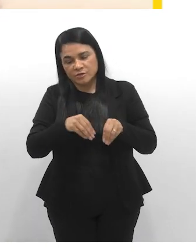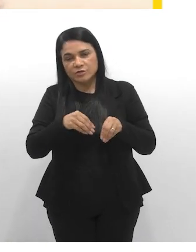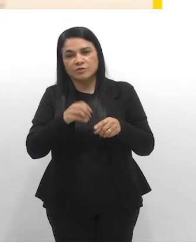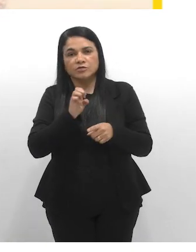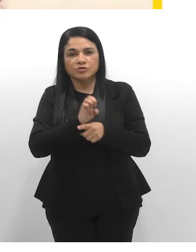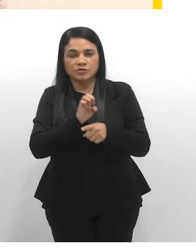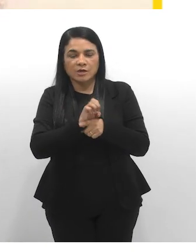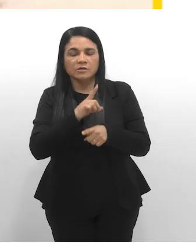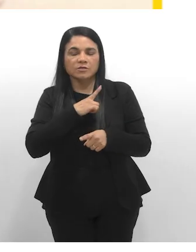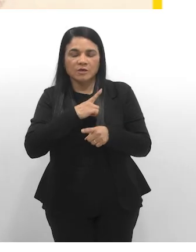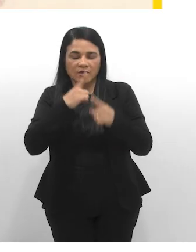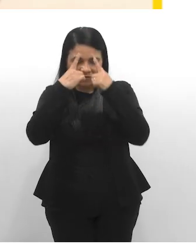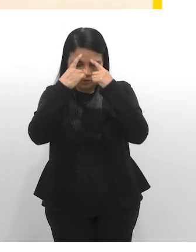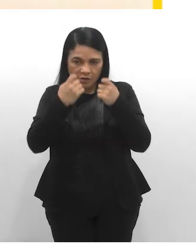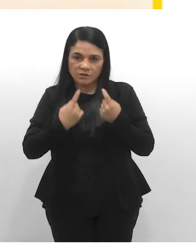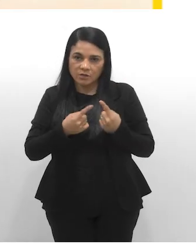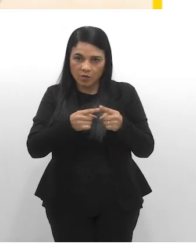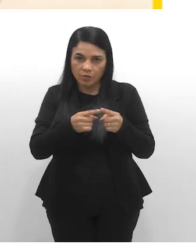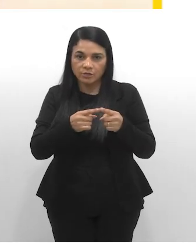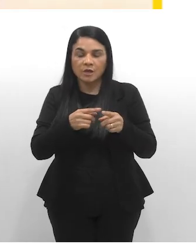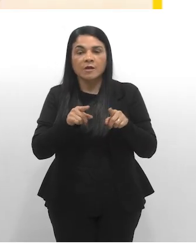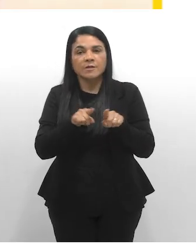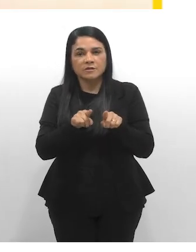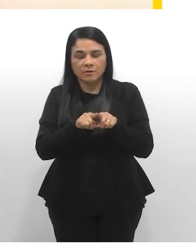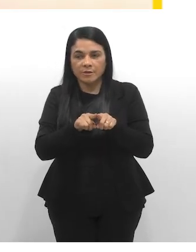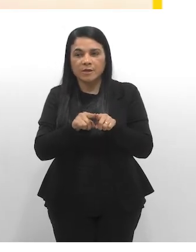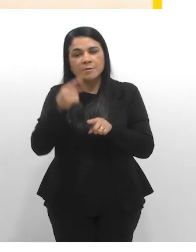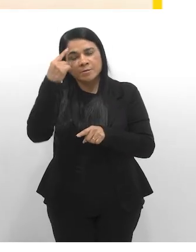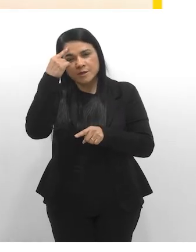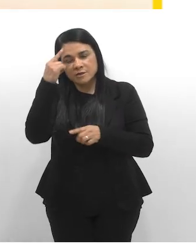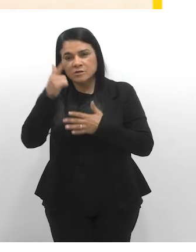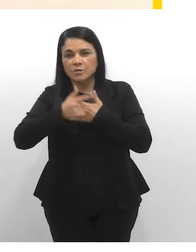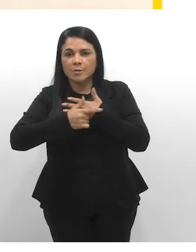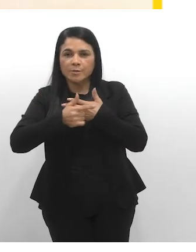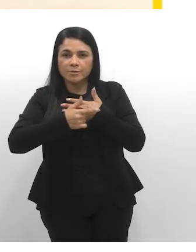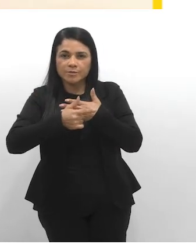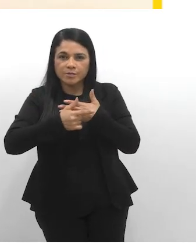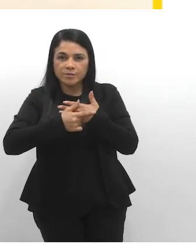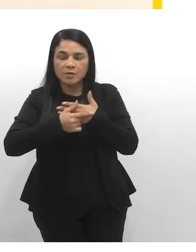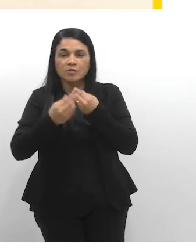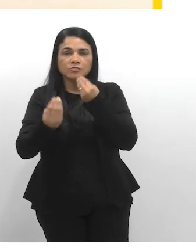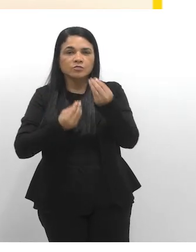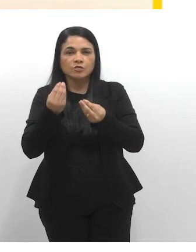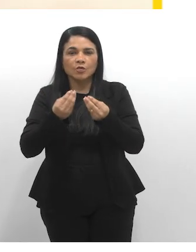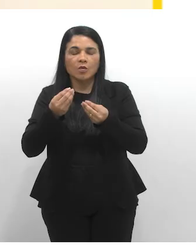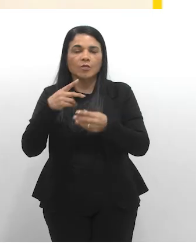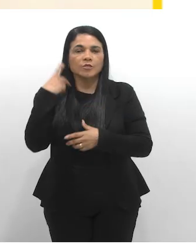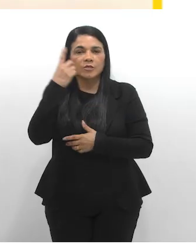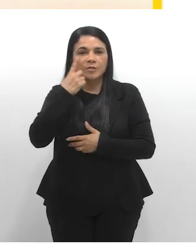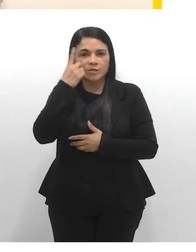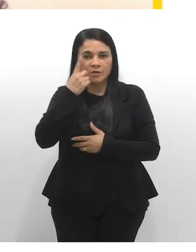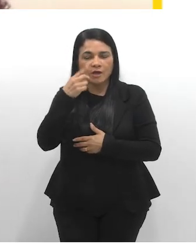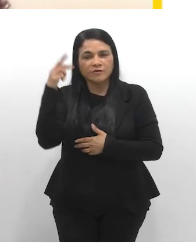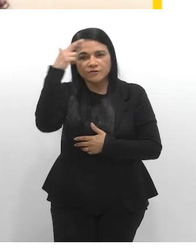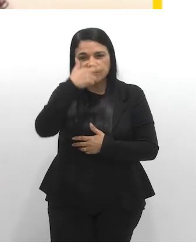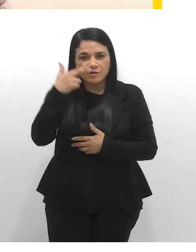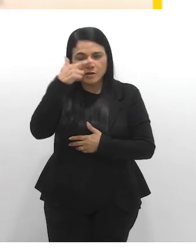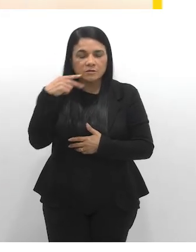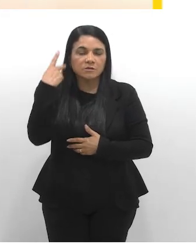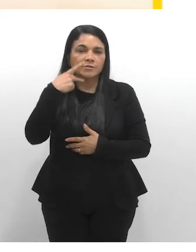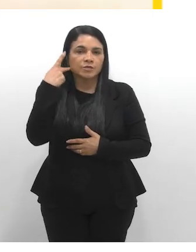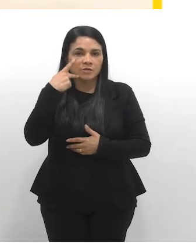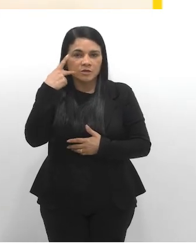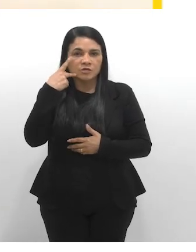das violações que o Estado acomete, mas, sobretudo, também a partir disso, pensando no nosso papel enquanto